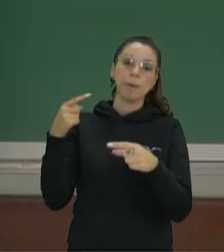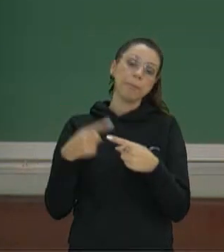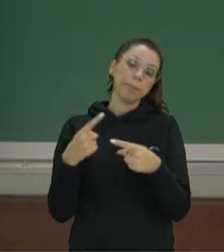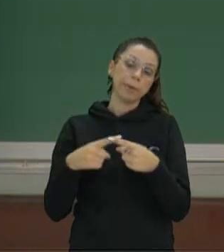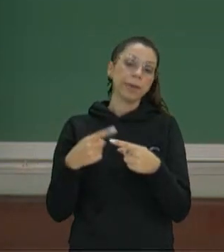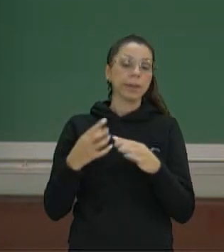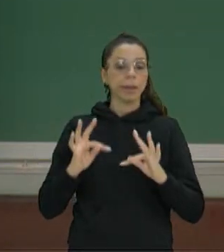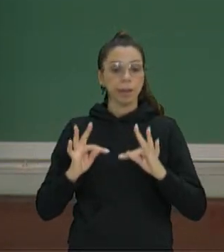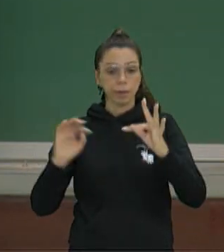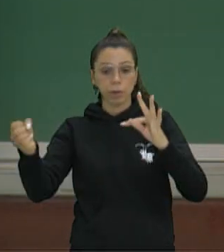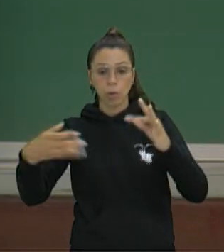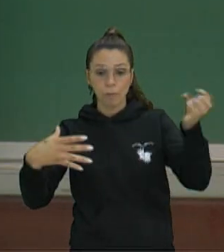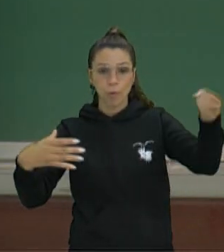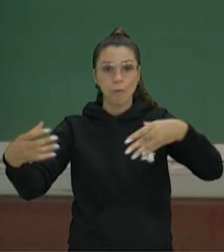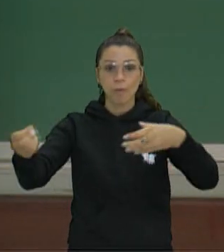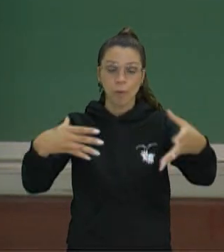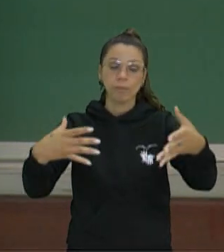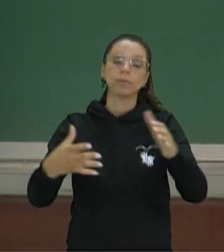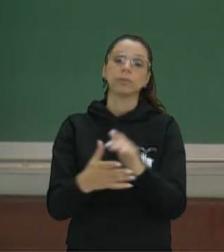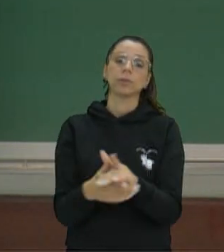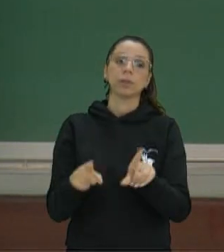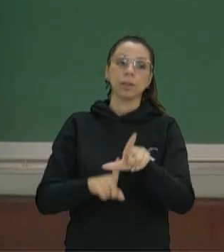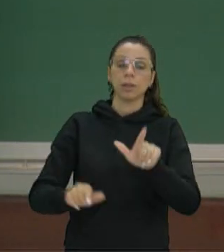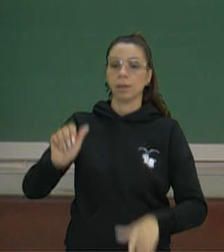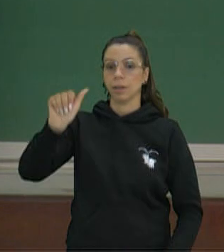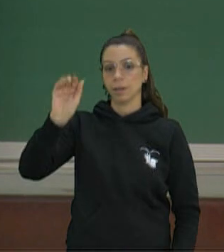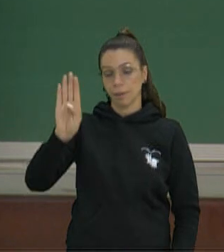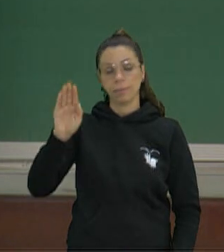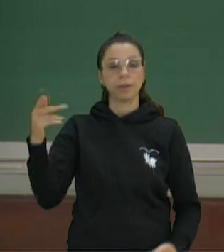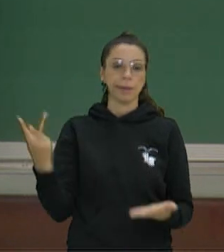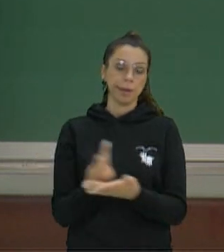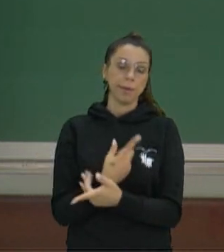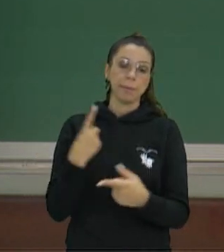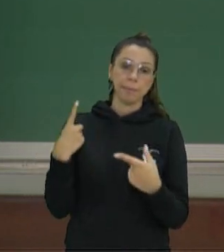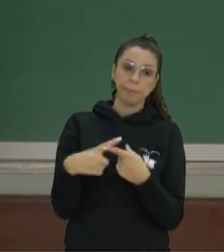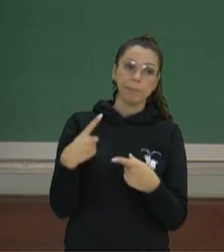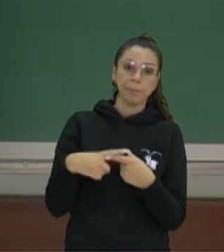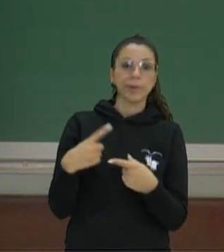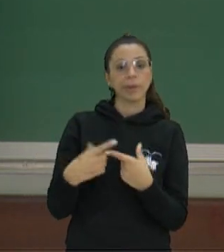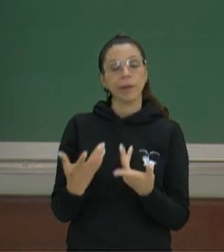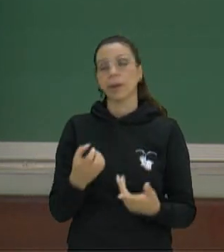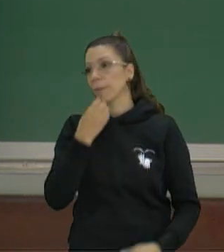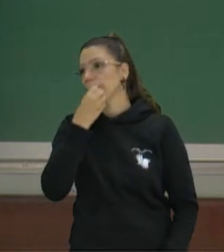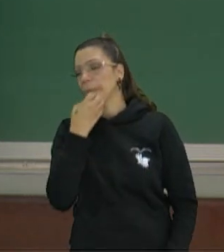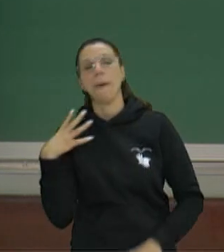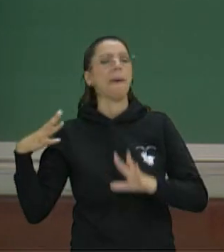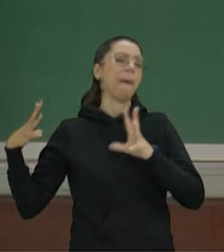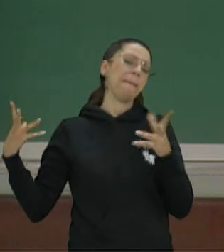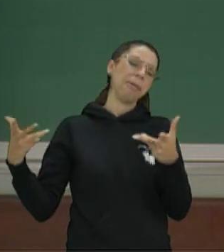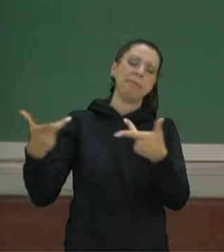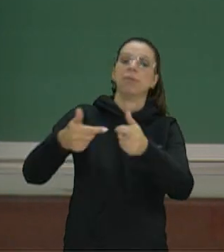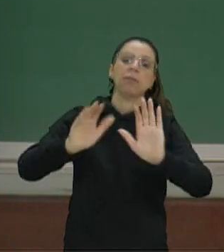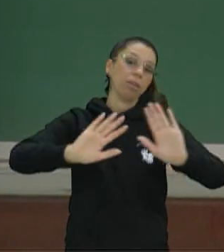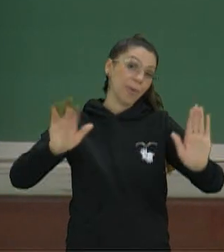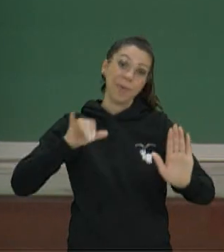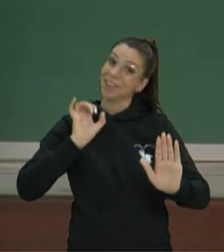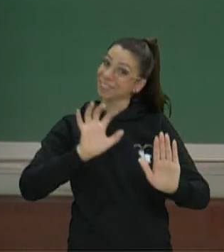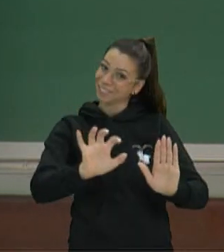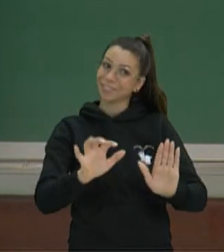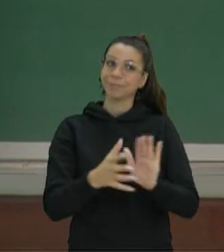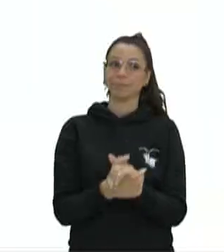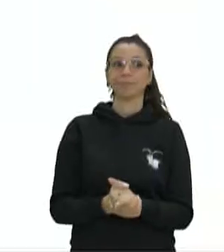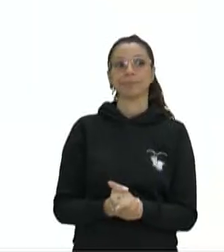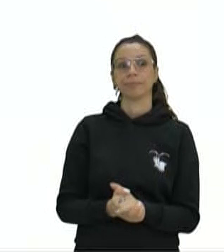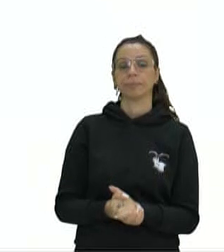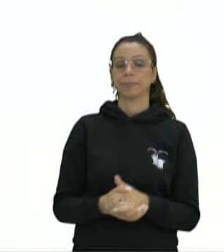avanço tecnológico todo. E a letra B está errada porque vai trazer aqui que é tudo muito bom, maravilhoso. Então,